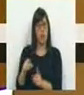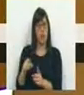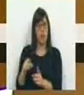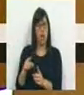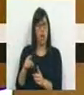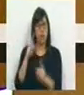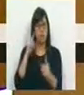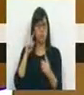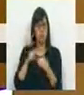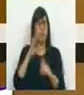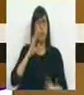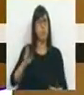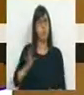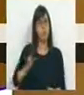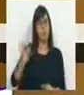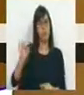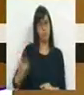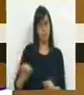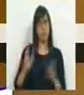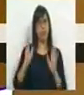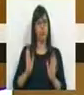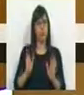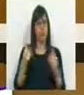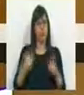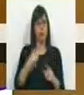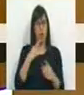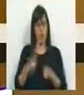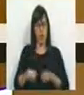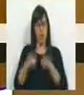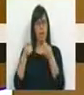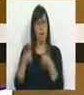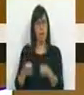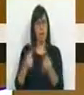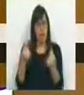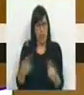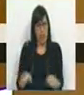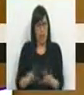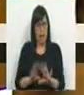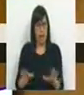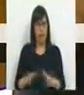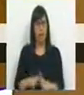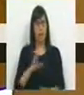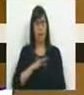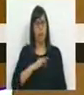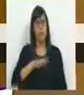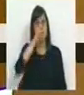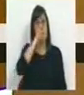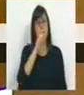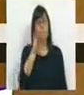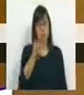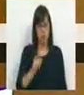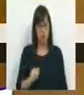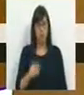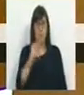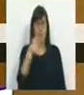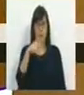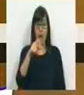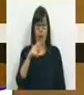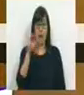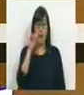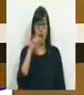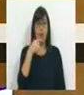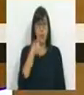tem uma finalidade militar, mas que já lá tem muito investimento necessário. Senhor Ministro, a ANA